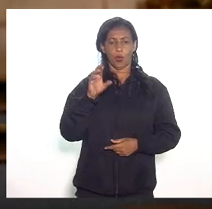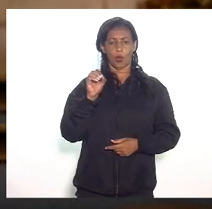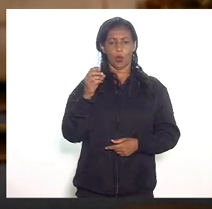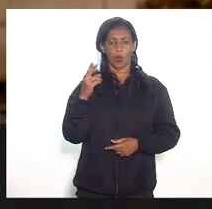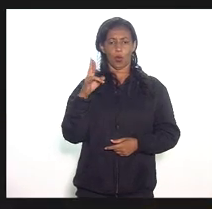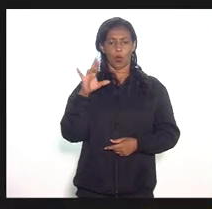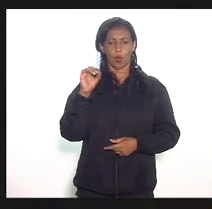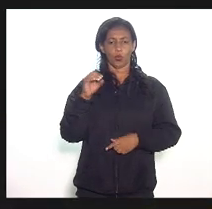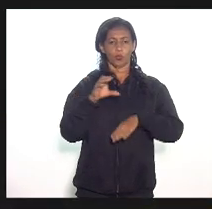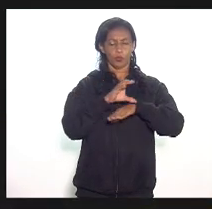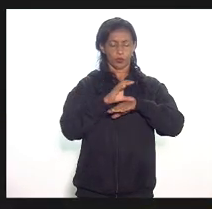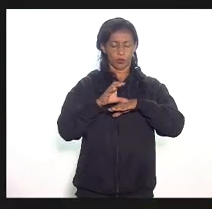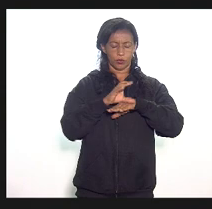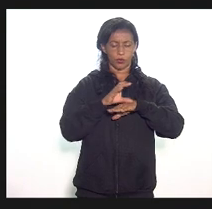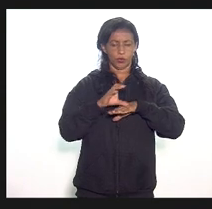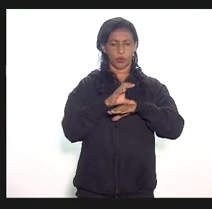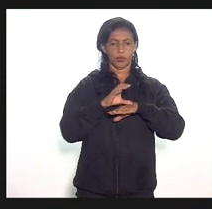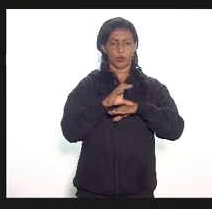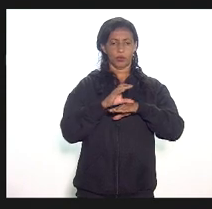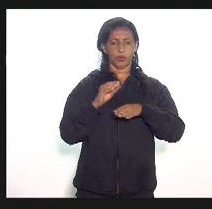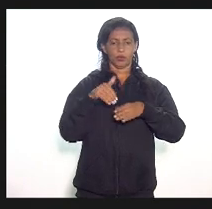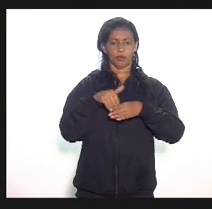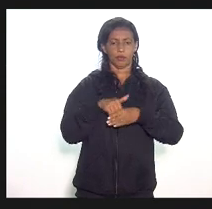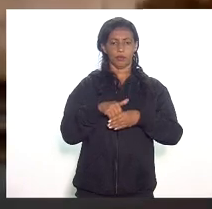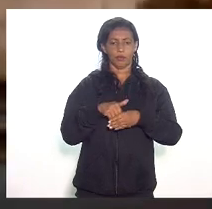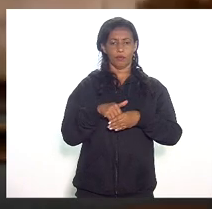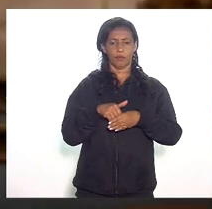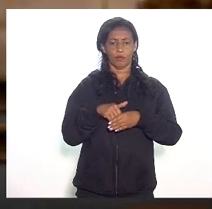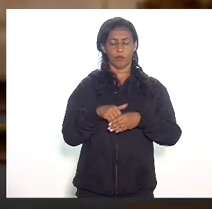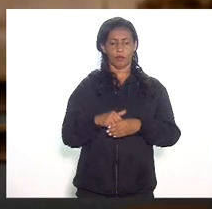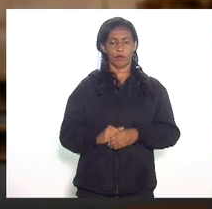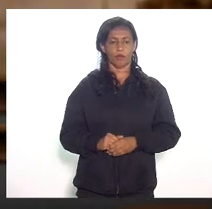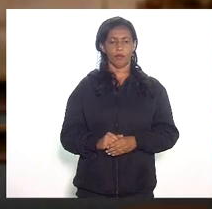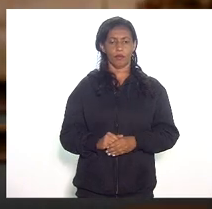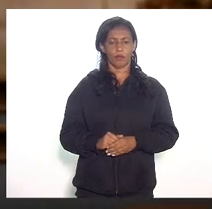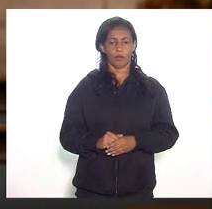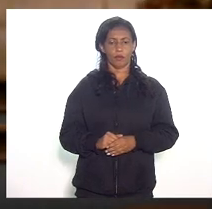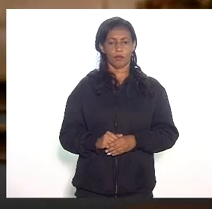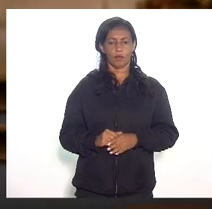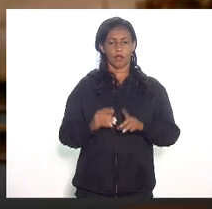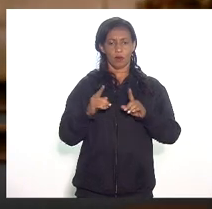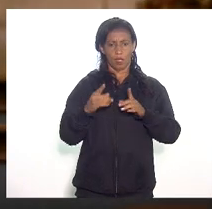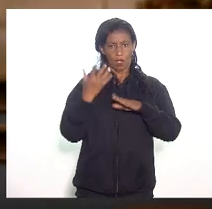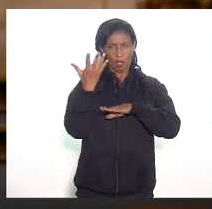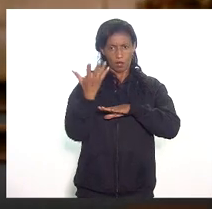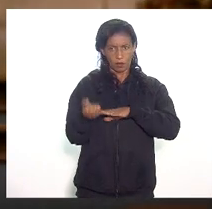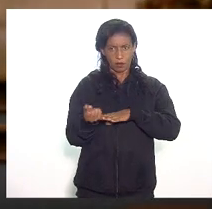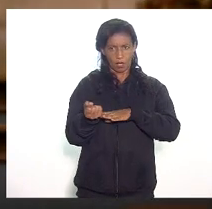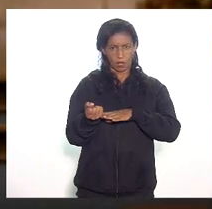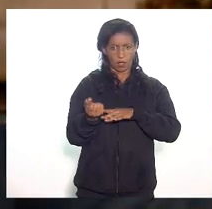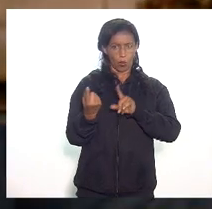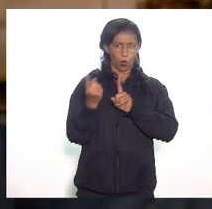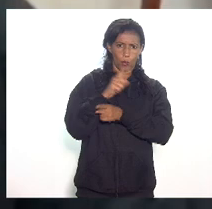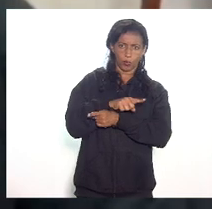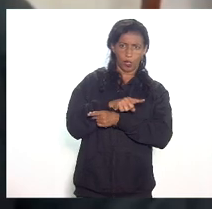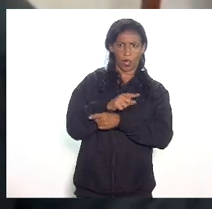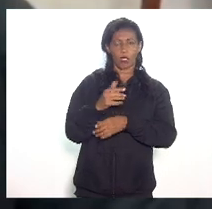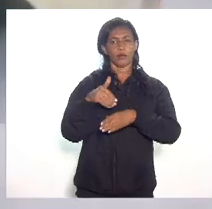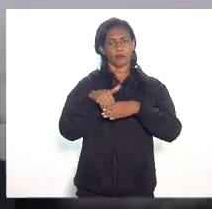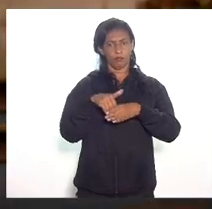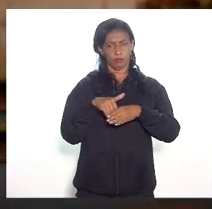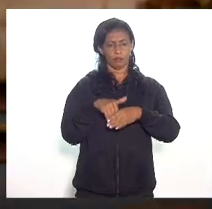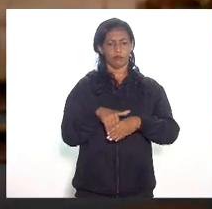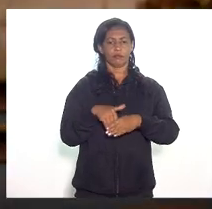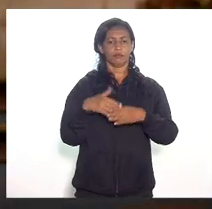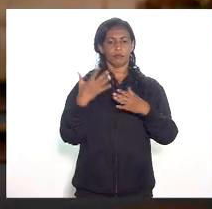Pela Constitucionalidade, senhor presidente. Não, pela Comissão de Servidores, é favorável ou contrário? Favorável, presidente. Desculpa. Pela